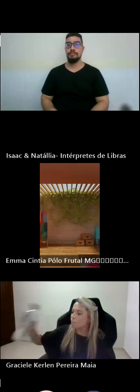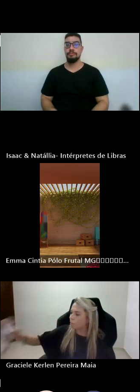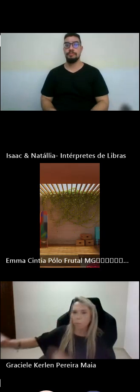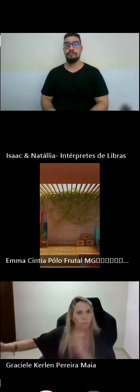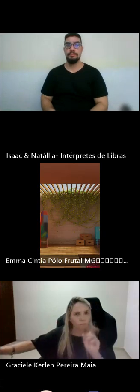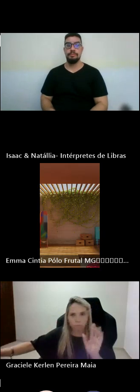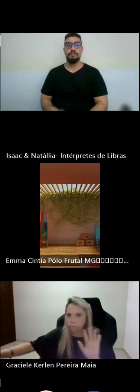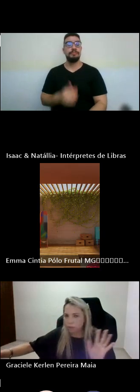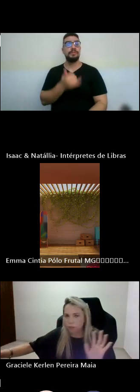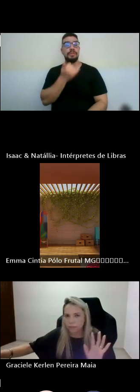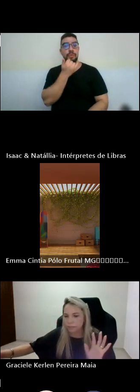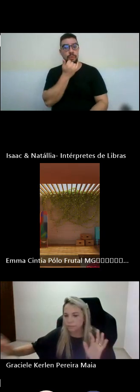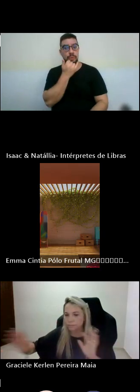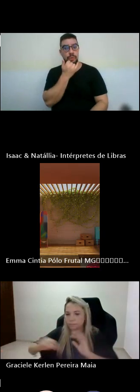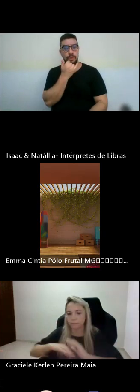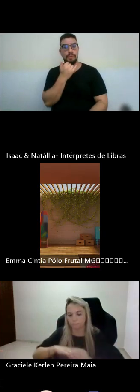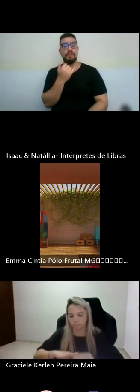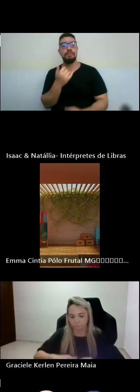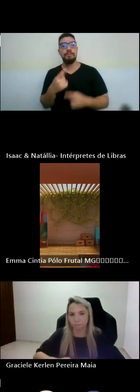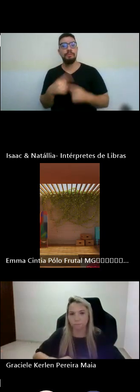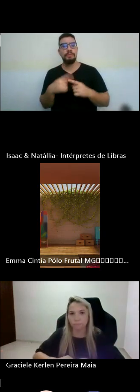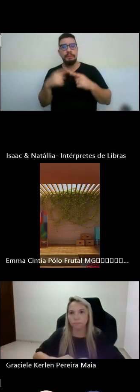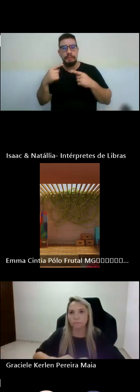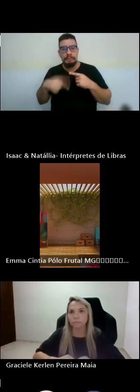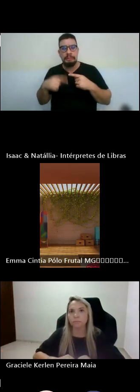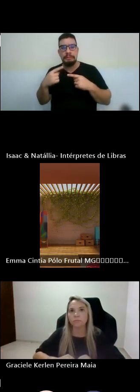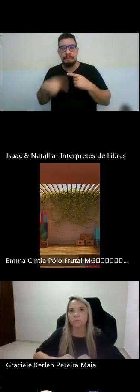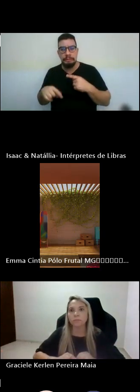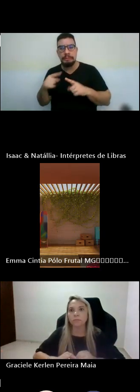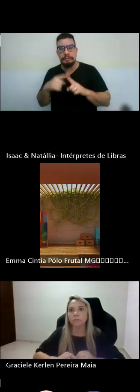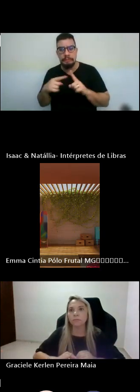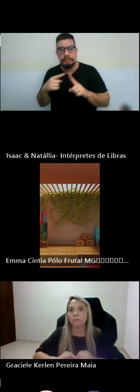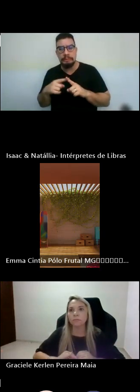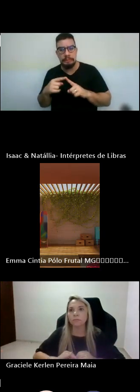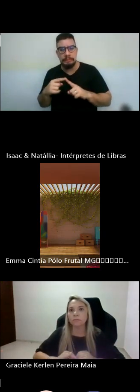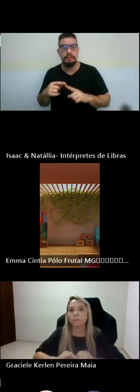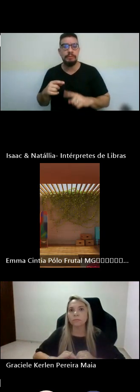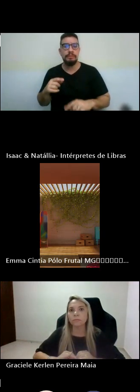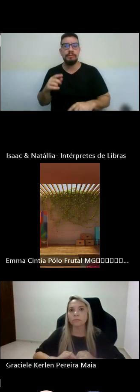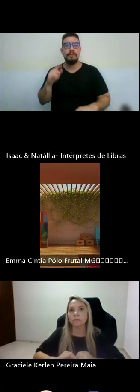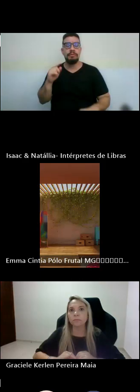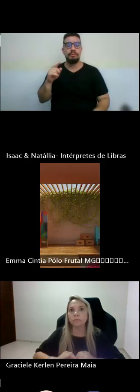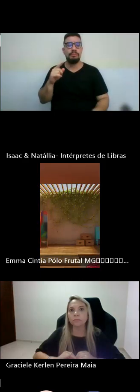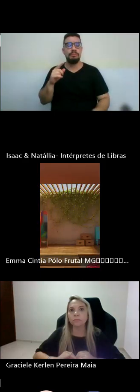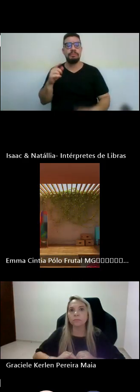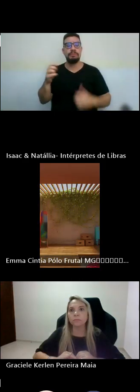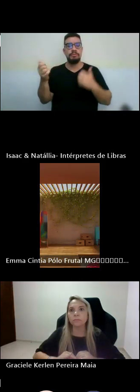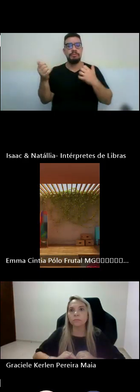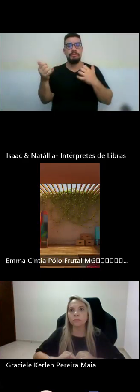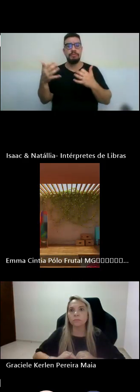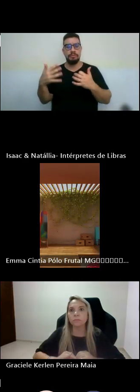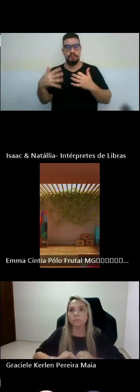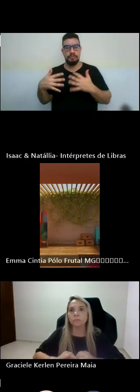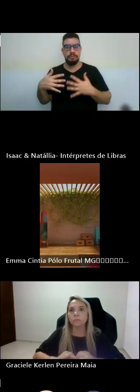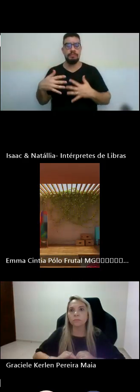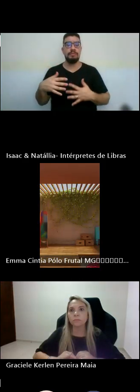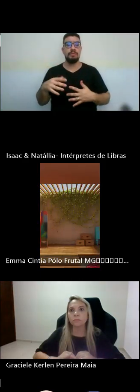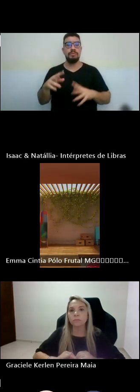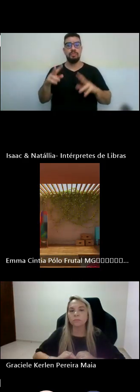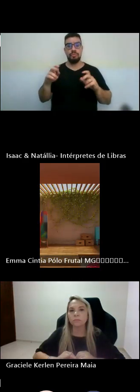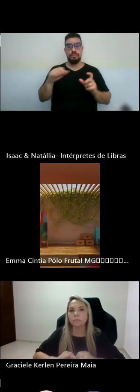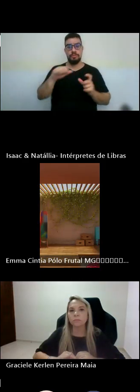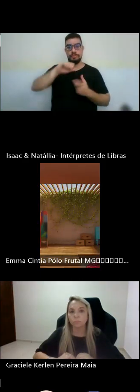Desculpa, porque está travando um pouquinho. Então, quando você está explicando a partir dessa derivação